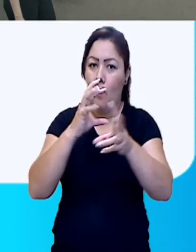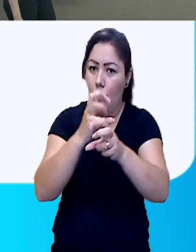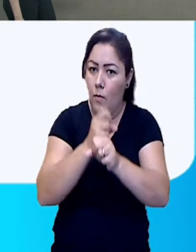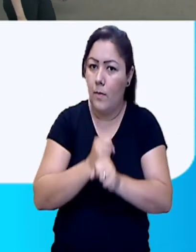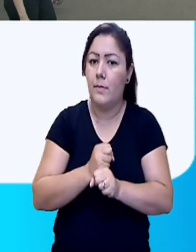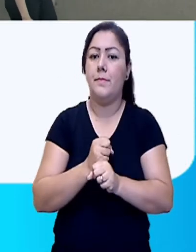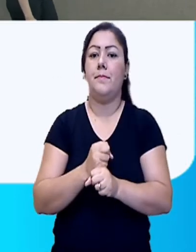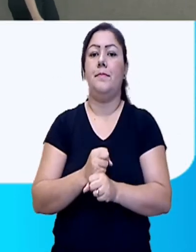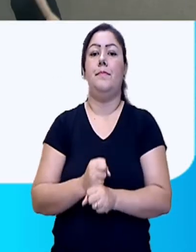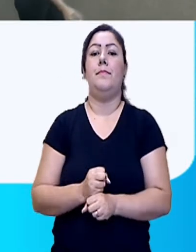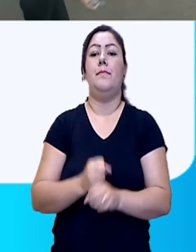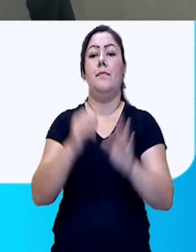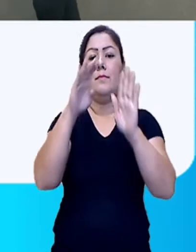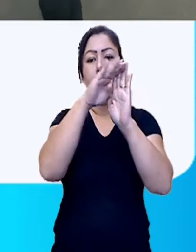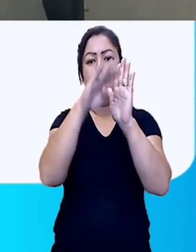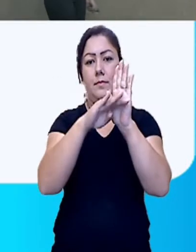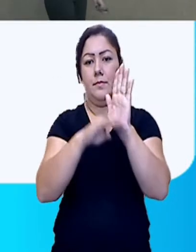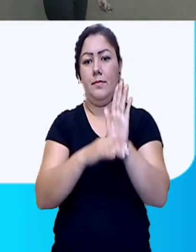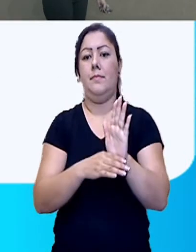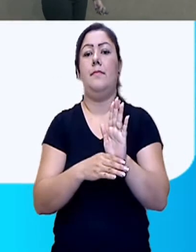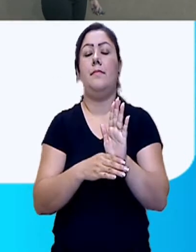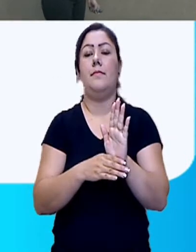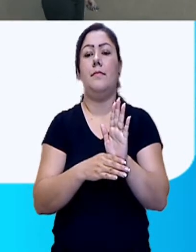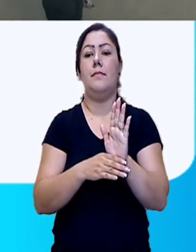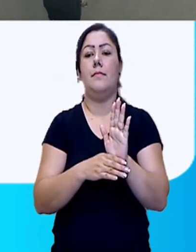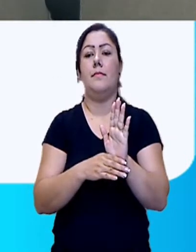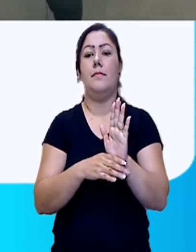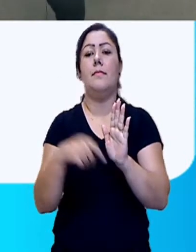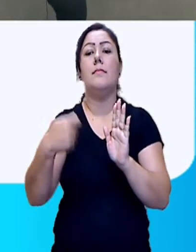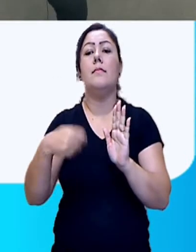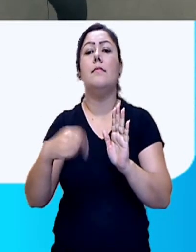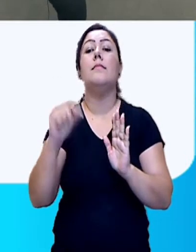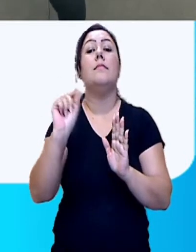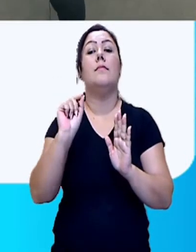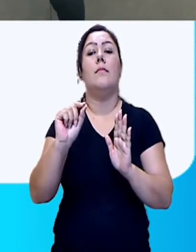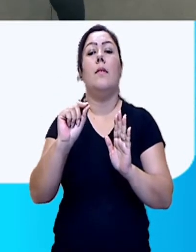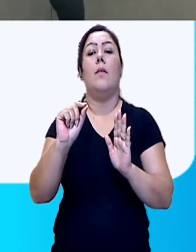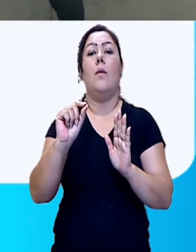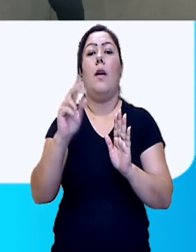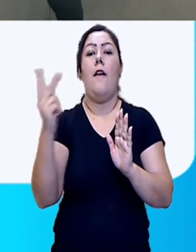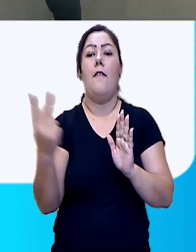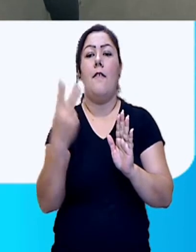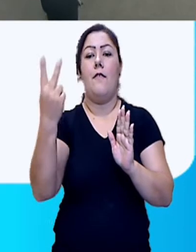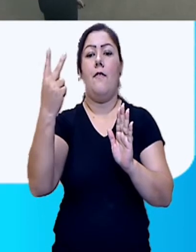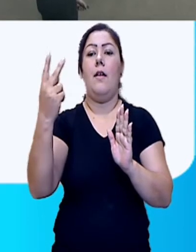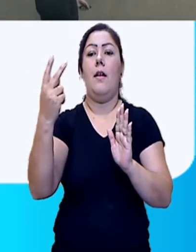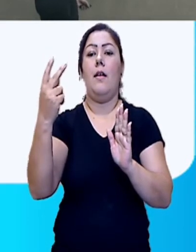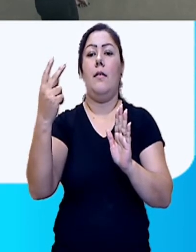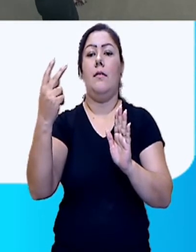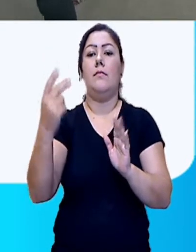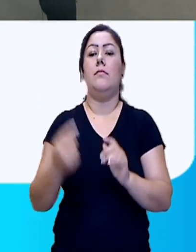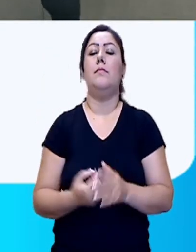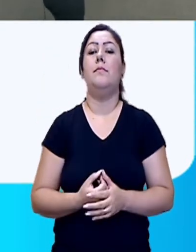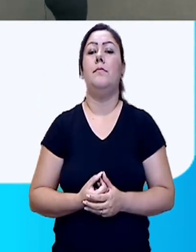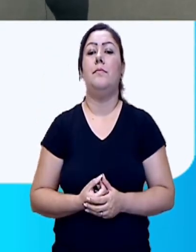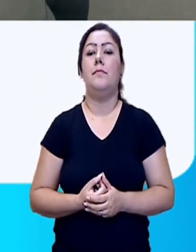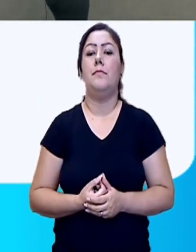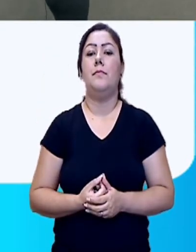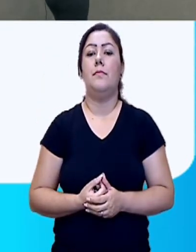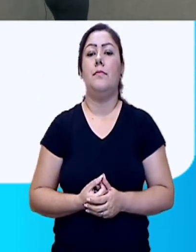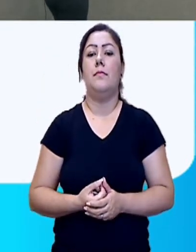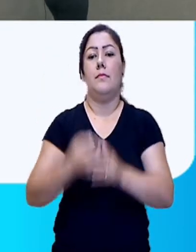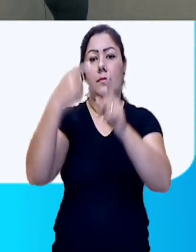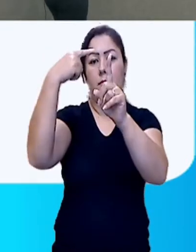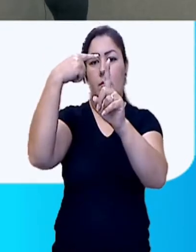voltar na planilha. Então, para eu resolver, eu vou ter que pegar esses valores. Mais 2.400, eu vou